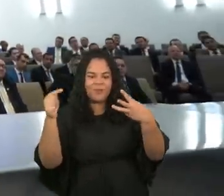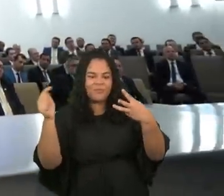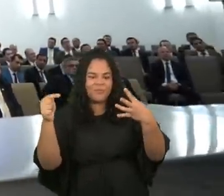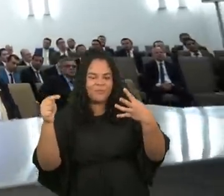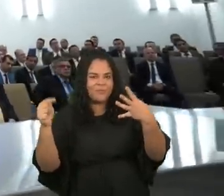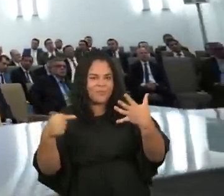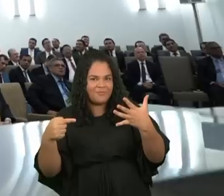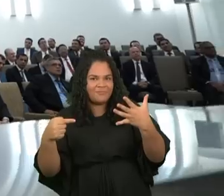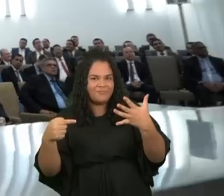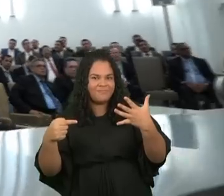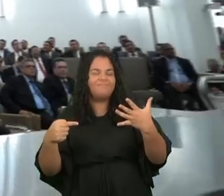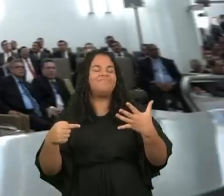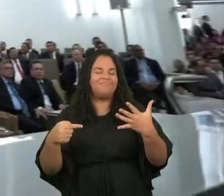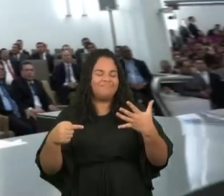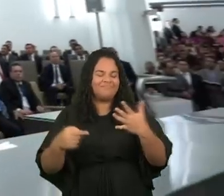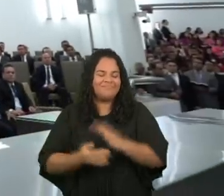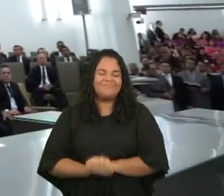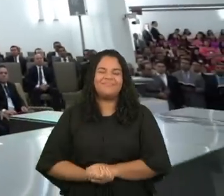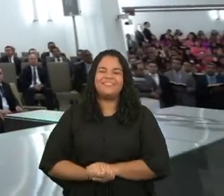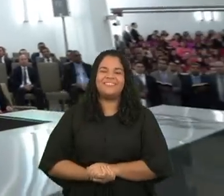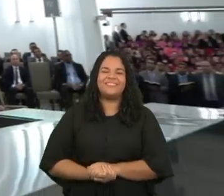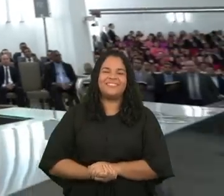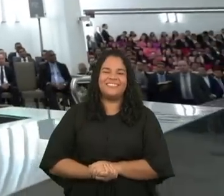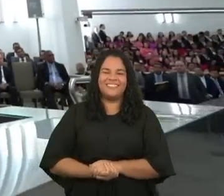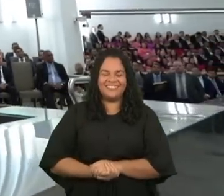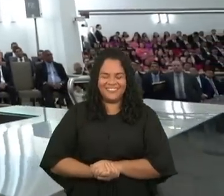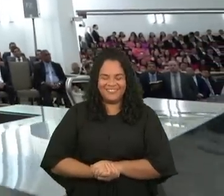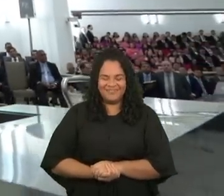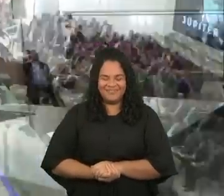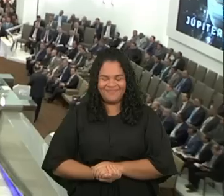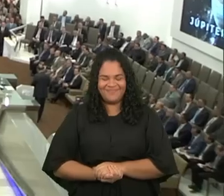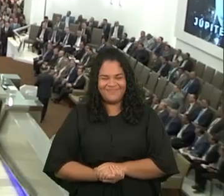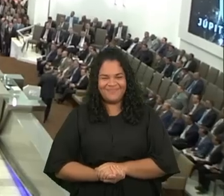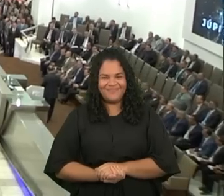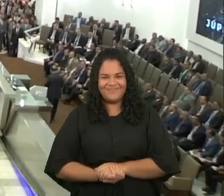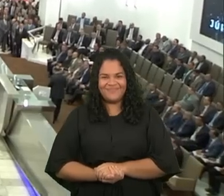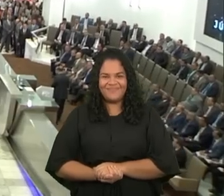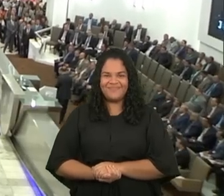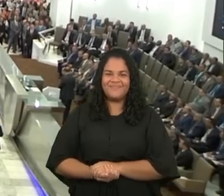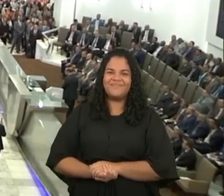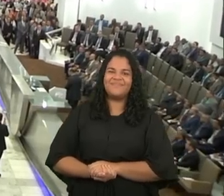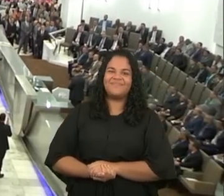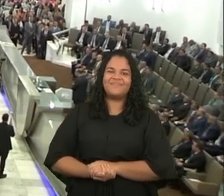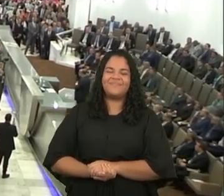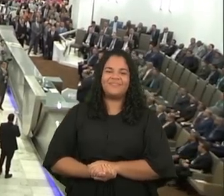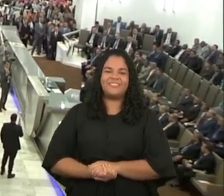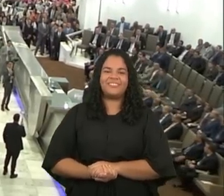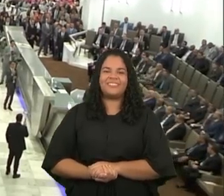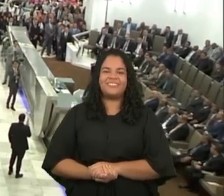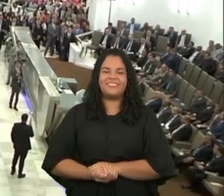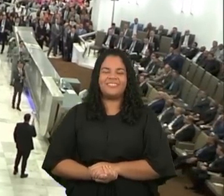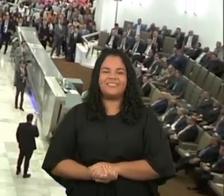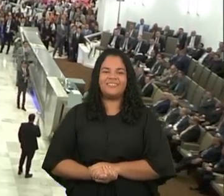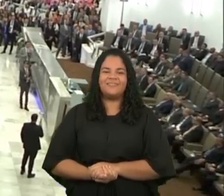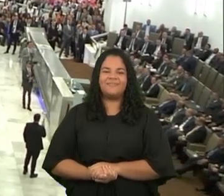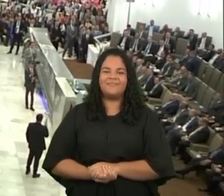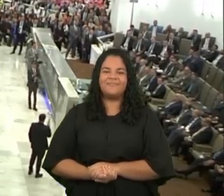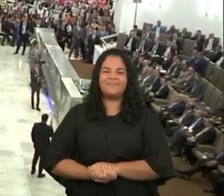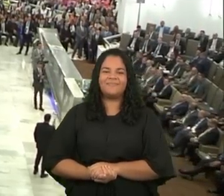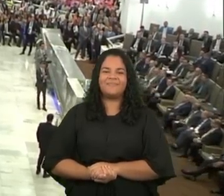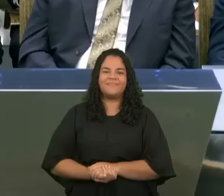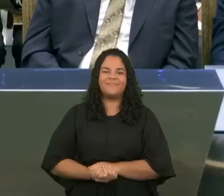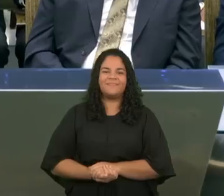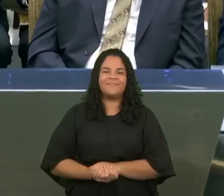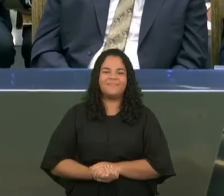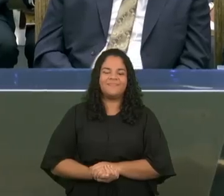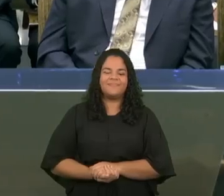Júpiter, Saturno, Urano, Netuno. Diga amém. O outro dia um obreiro